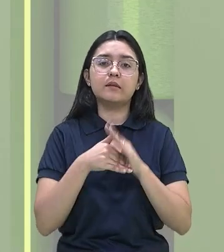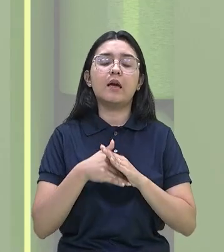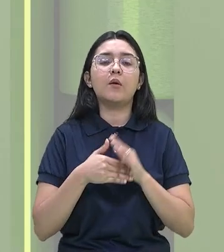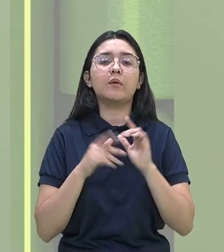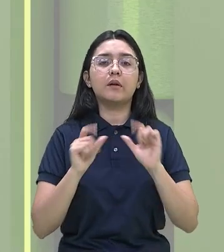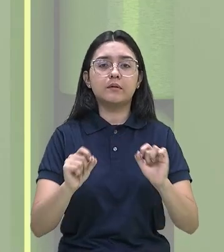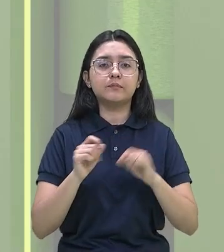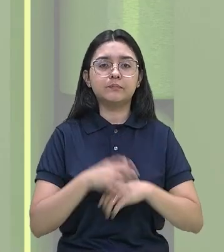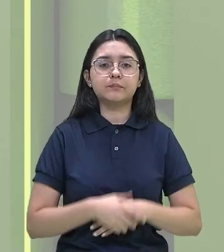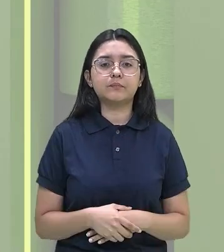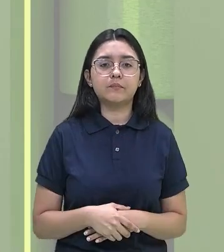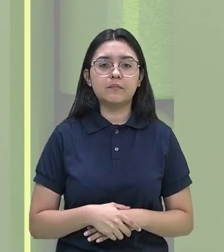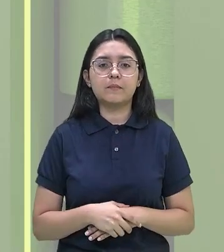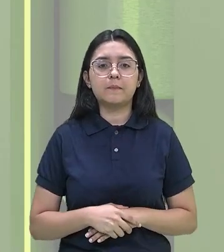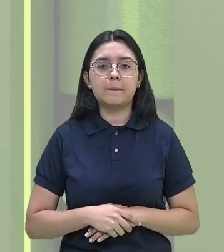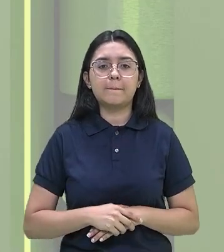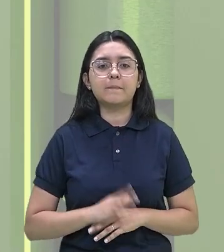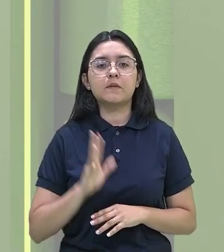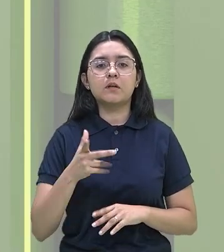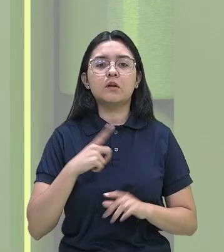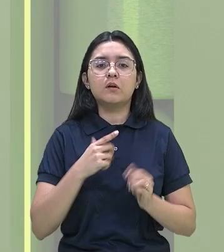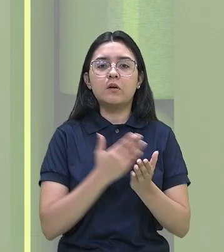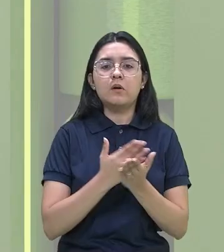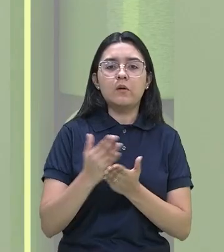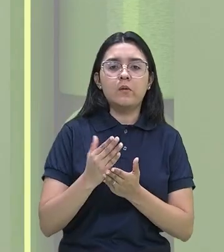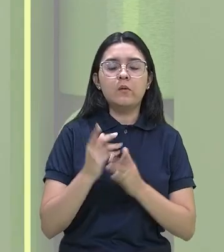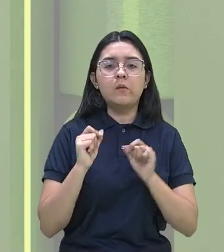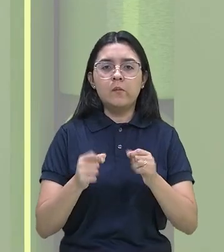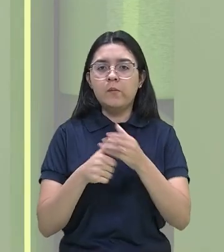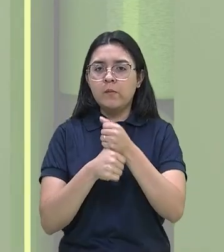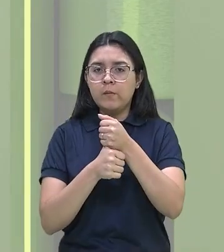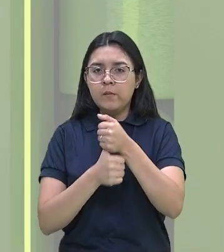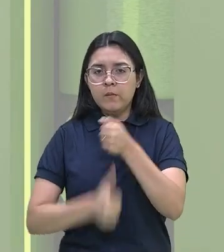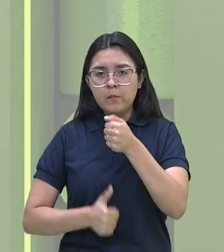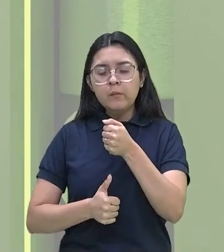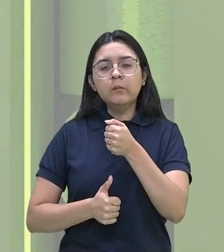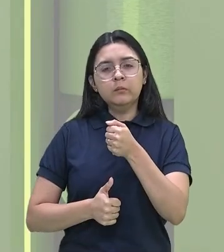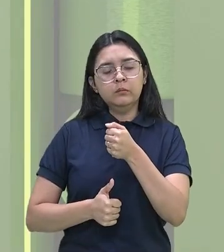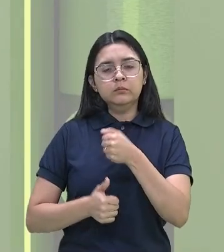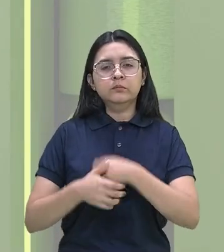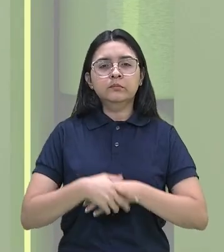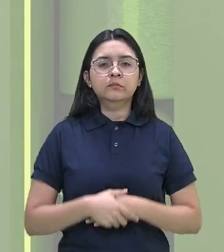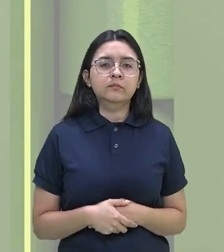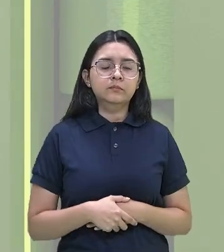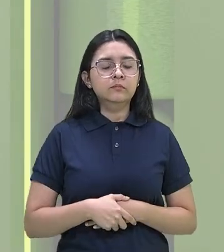enquanto neste momento já começa a se formar o bolo fecal, né, e até